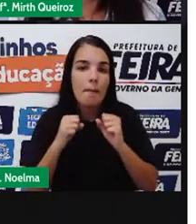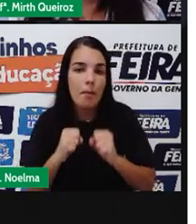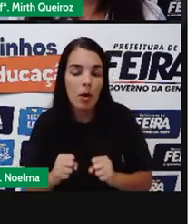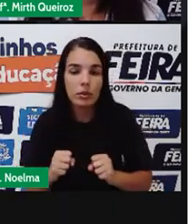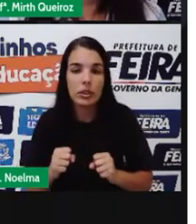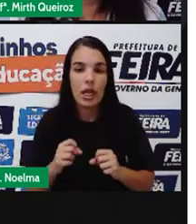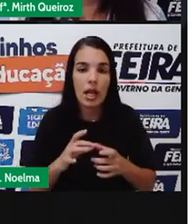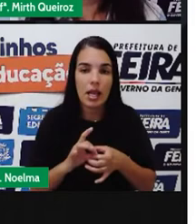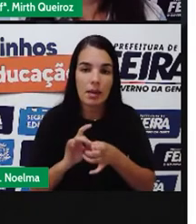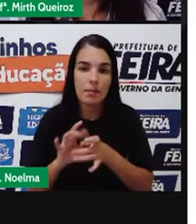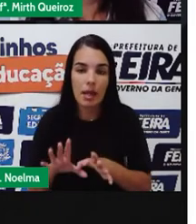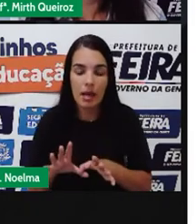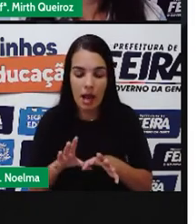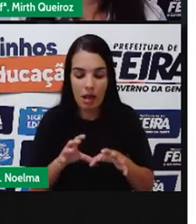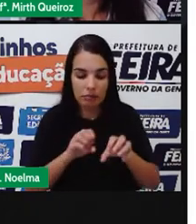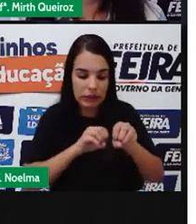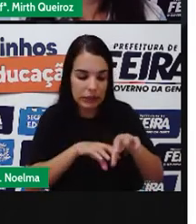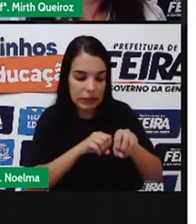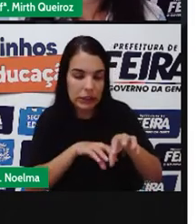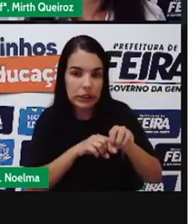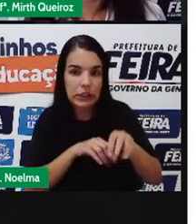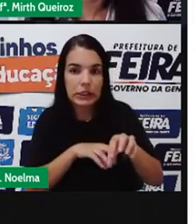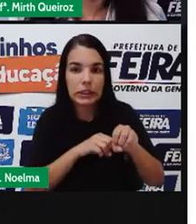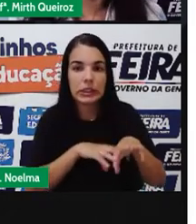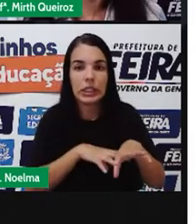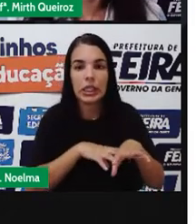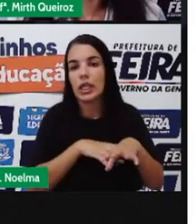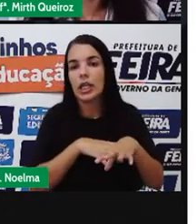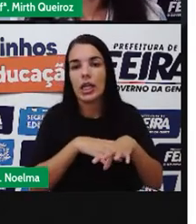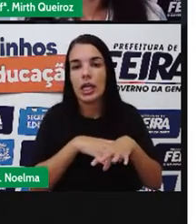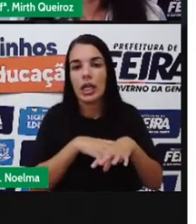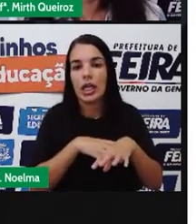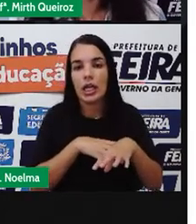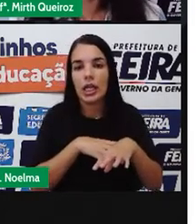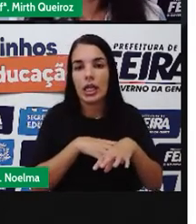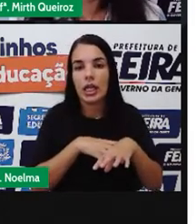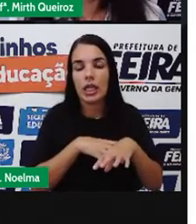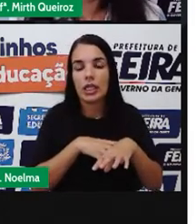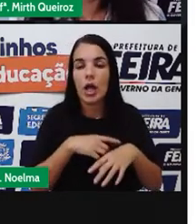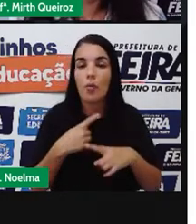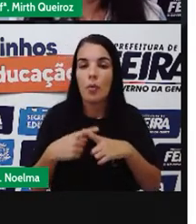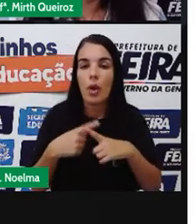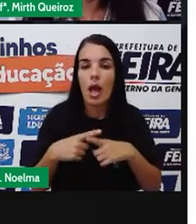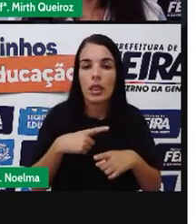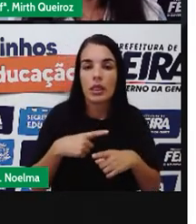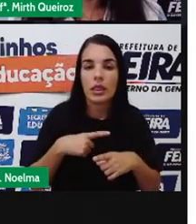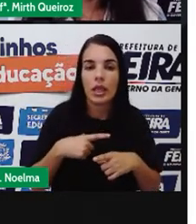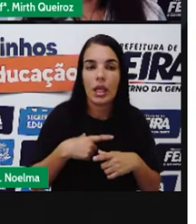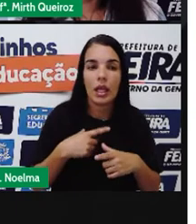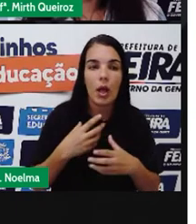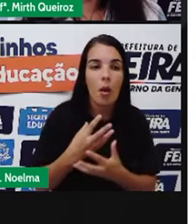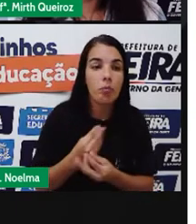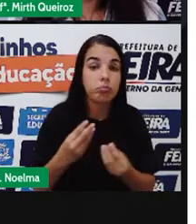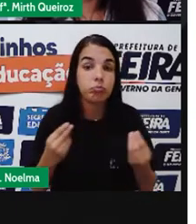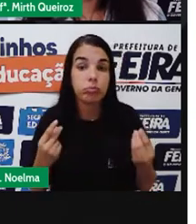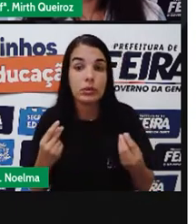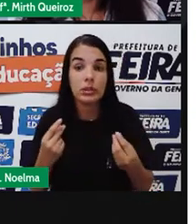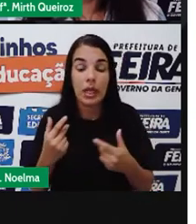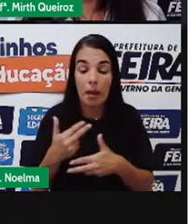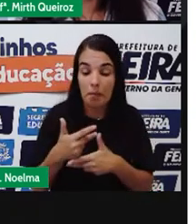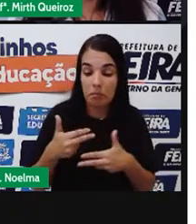pelo Estado, do RRI, gente, dispensar, cujas condições são muitas